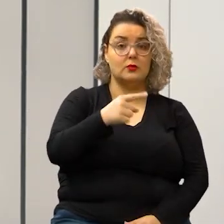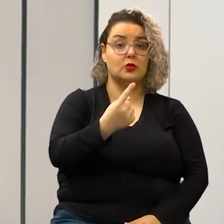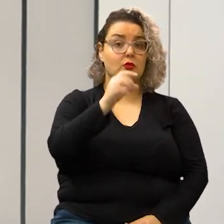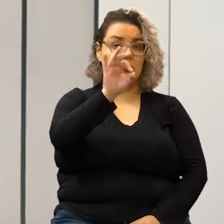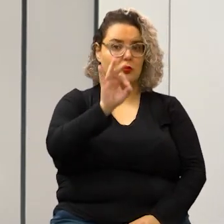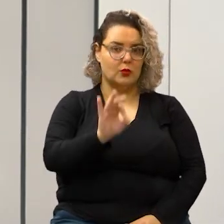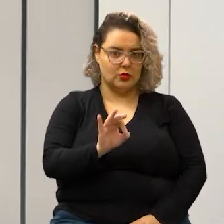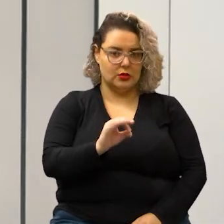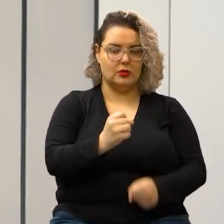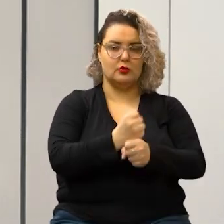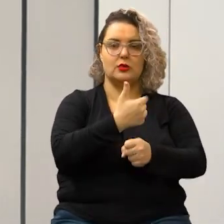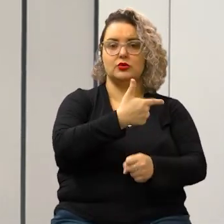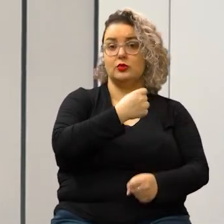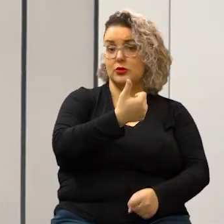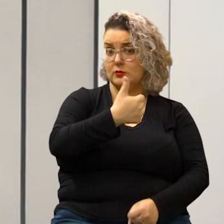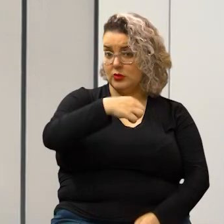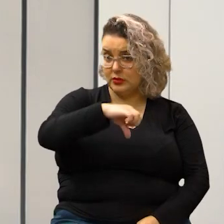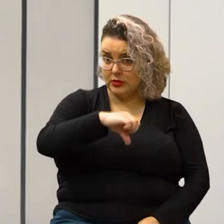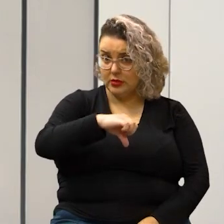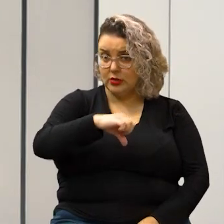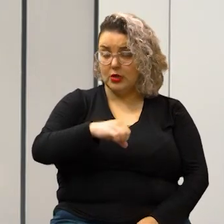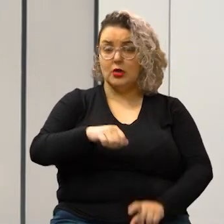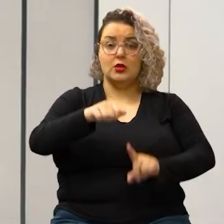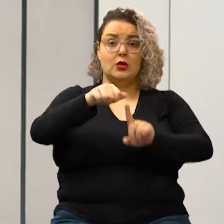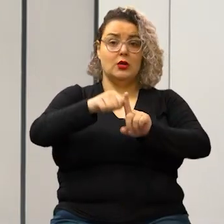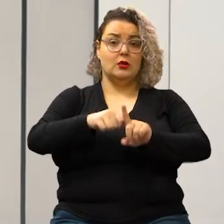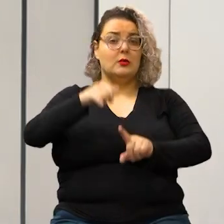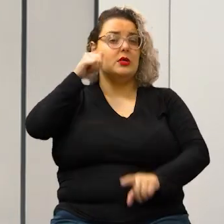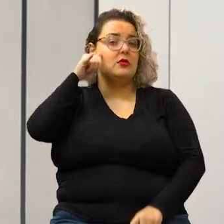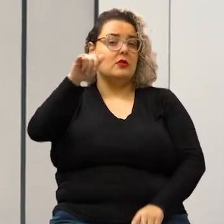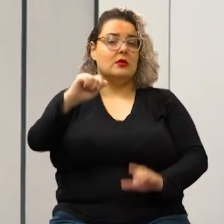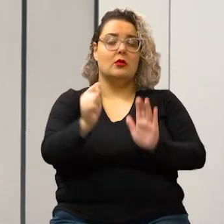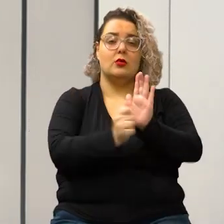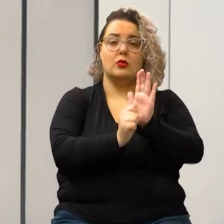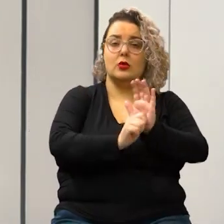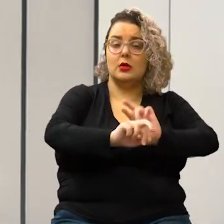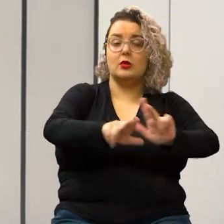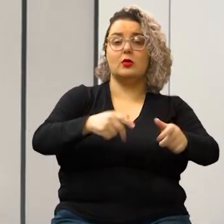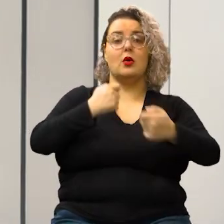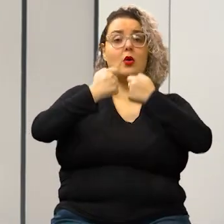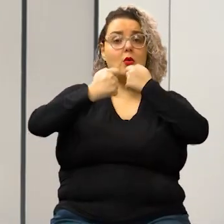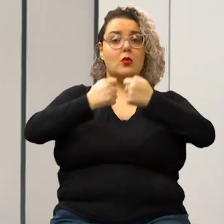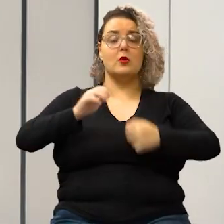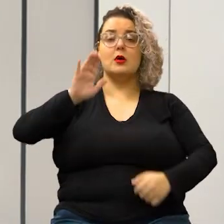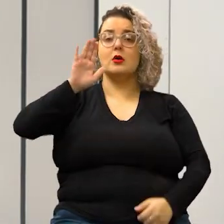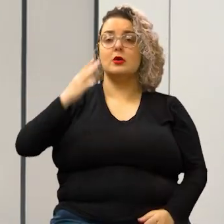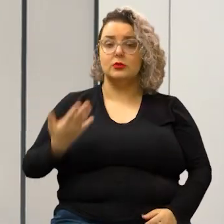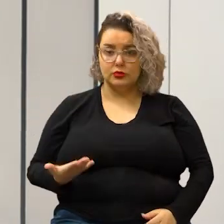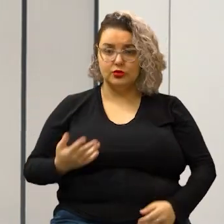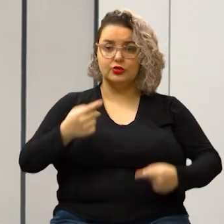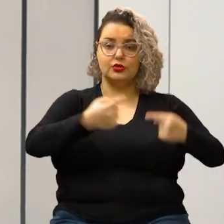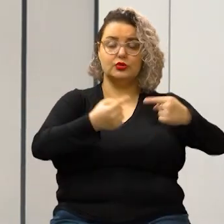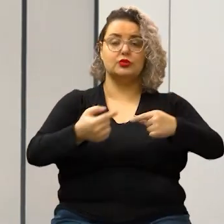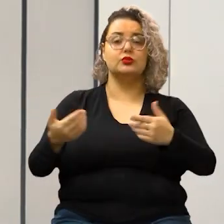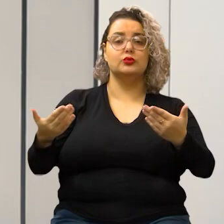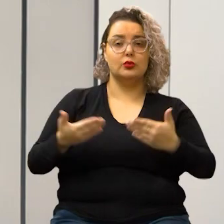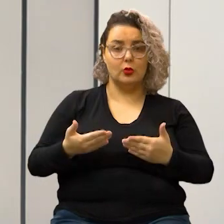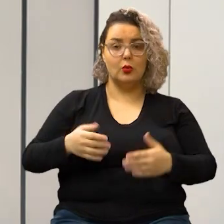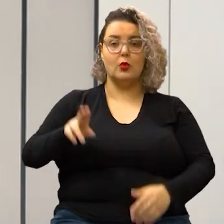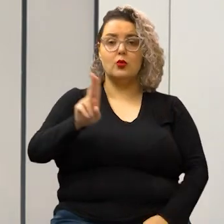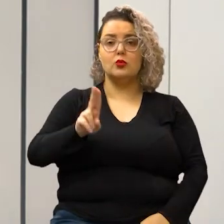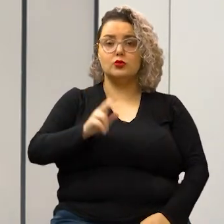12,1% em 2019. E no mês de prevenção às drogas, o Questão de Ordem discute hoje o uso de